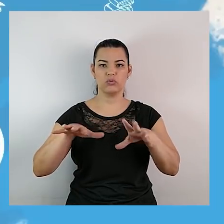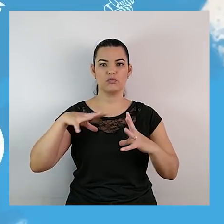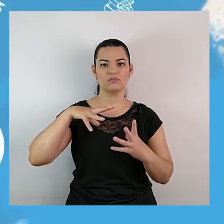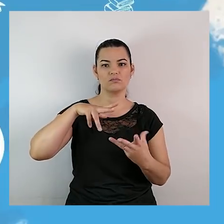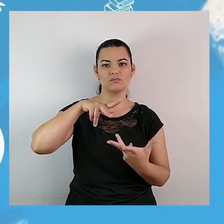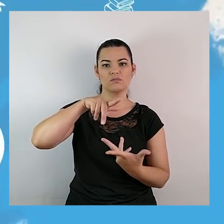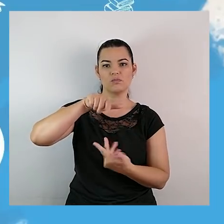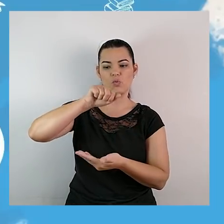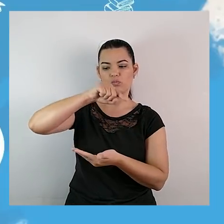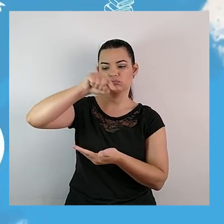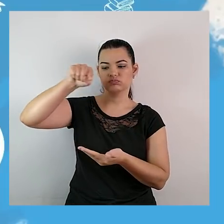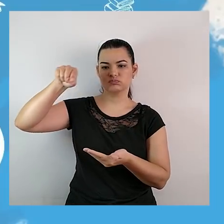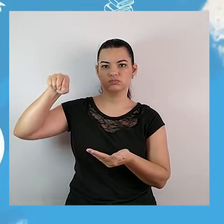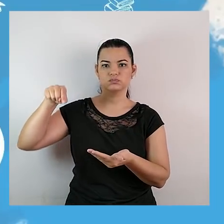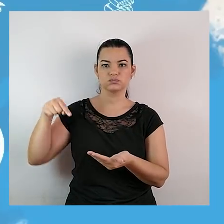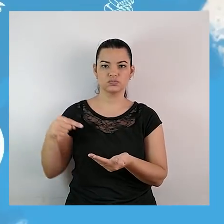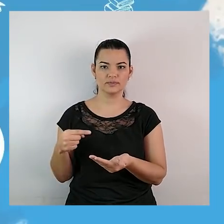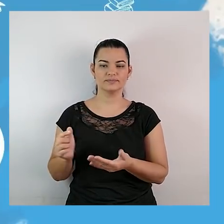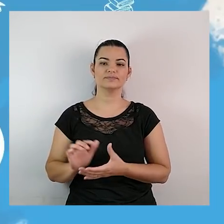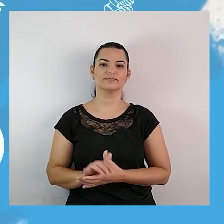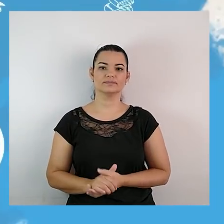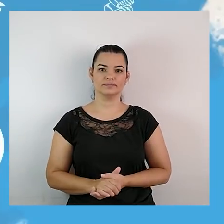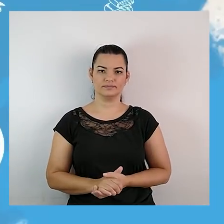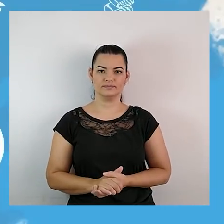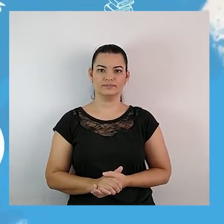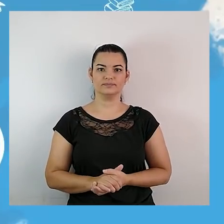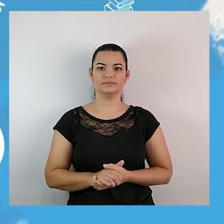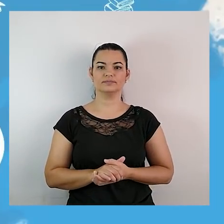sendo espalhada pelo mundo todo.